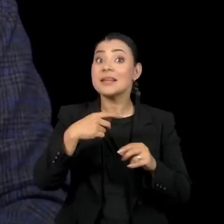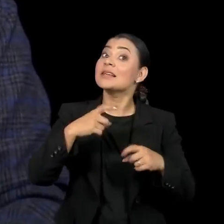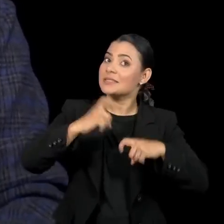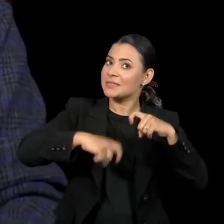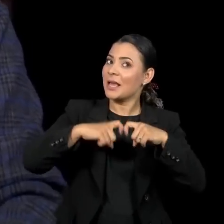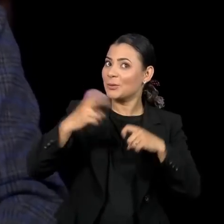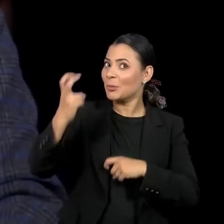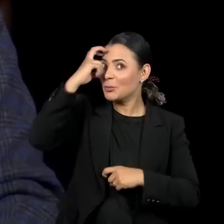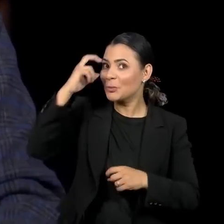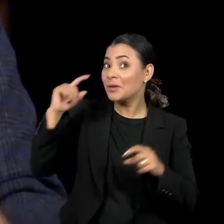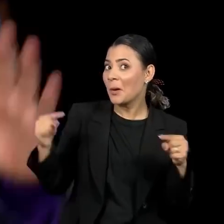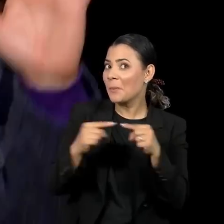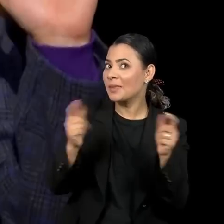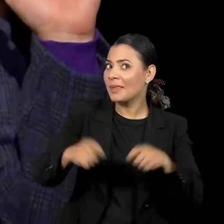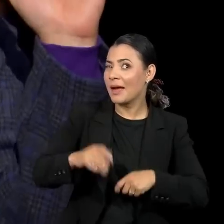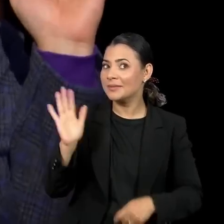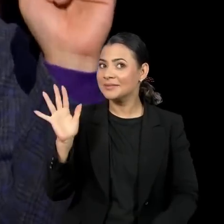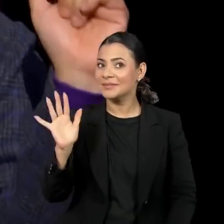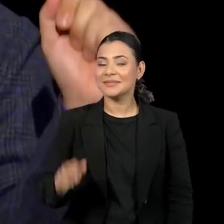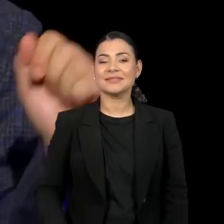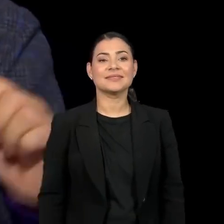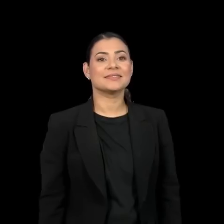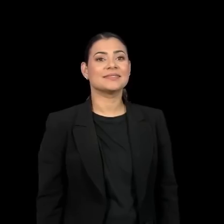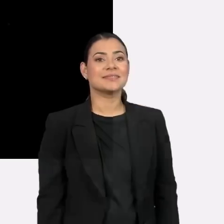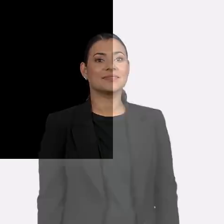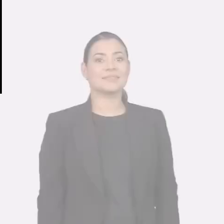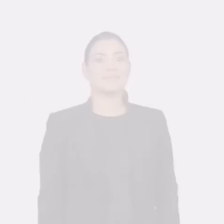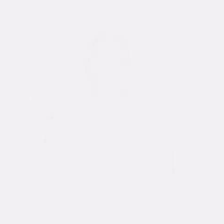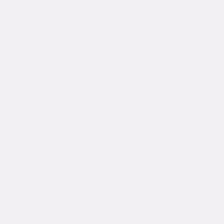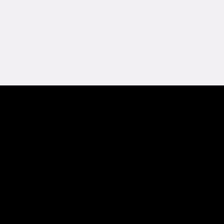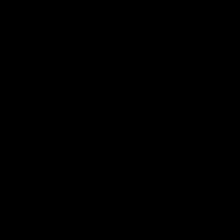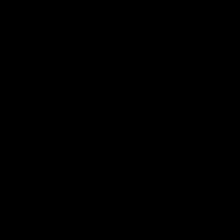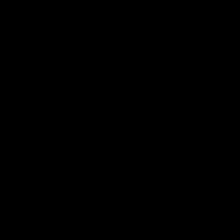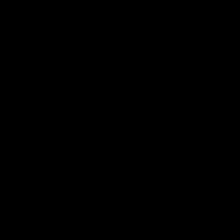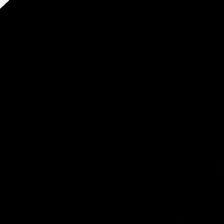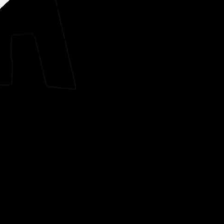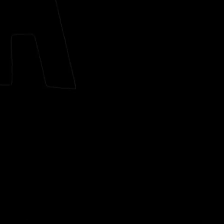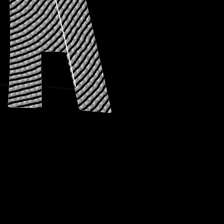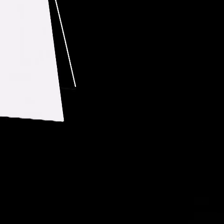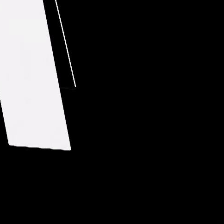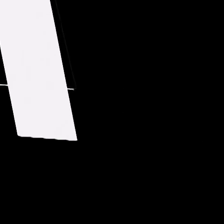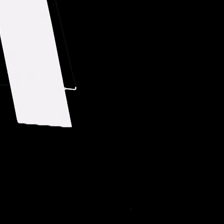também é cultura, tá percebendo? Até loguinho.